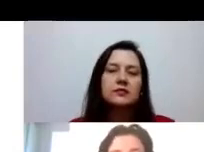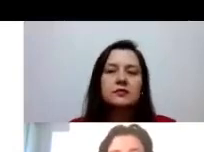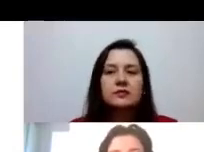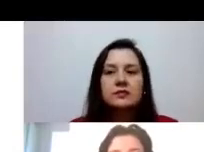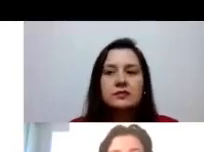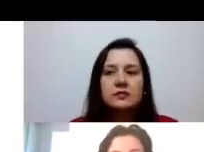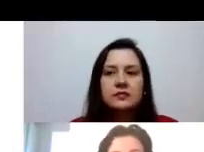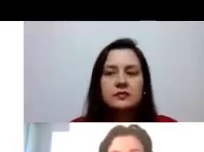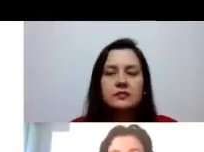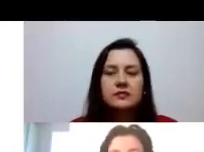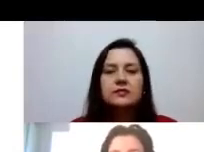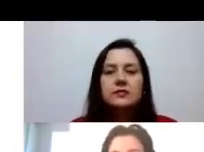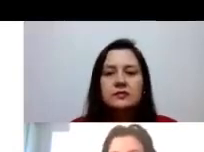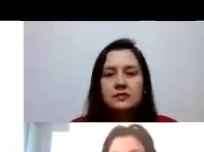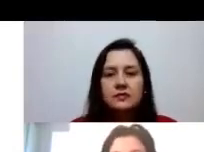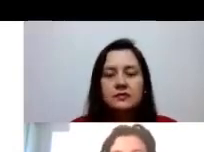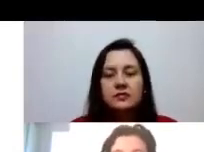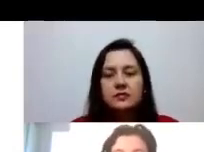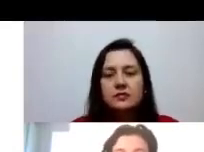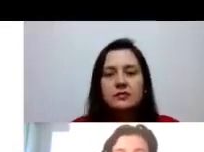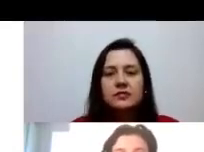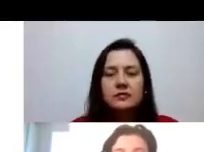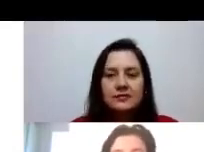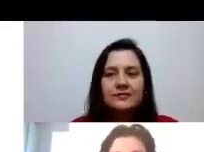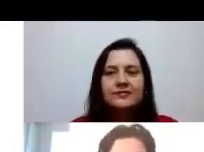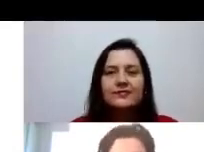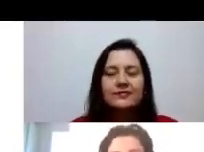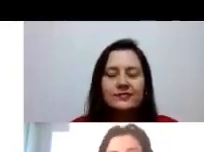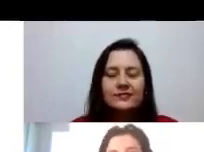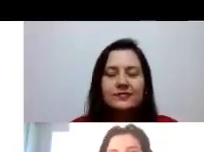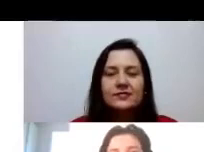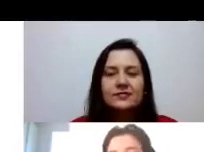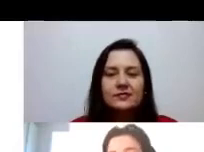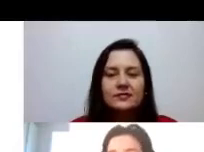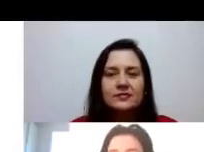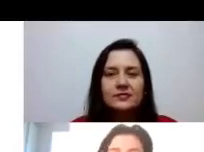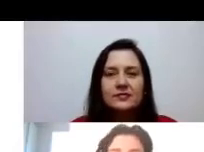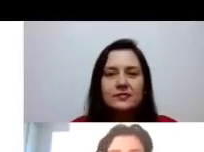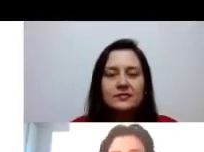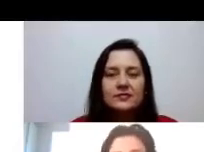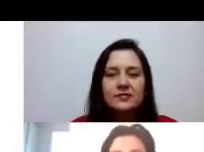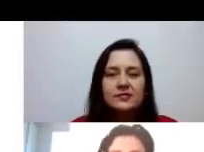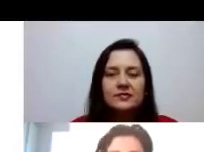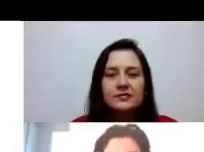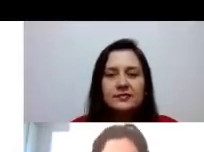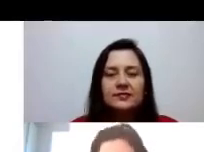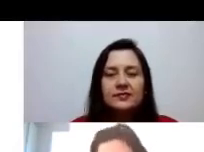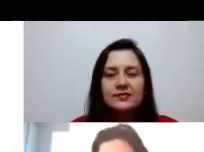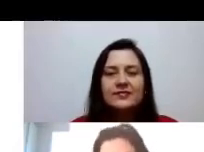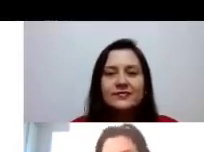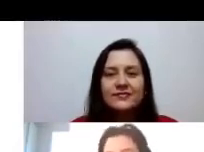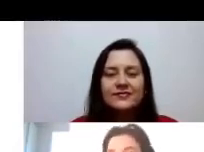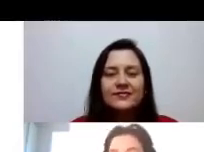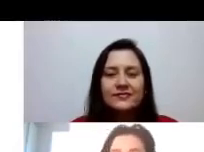Tem que ser critérios que não levam para o lado pessoal. Eu não vou fazer isso porque é para a Simone, eu não gosto da